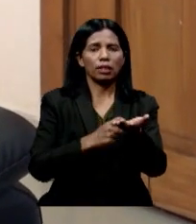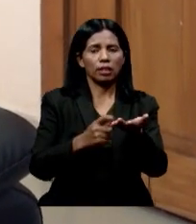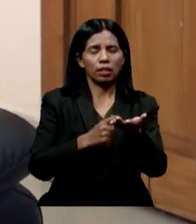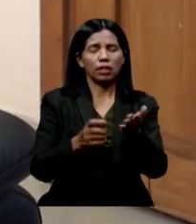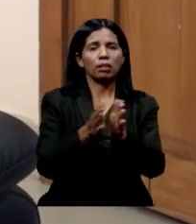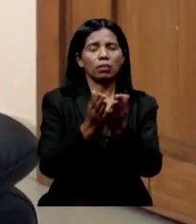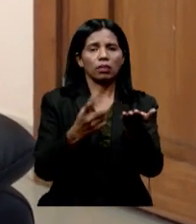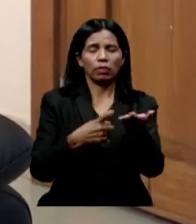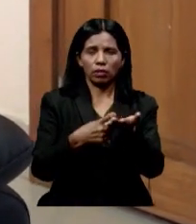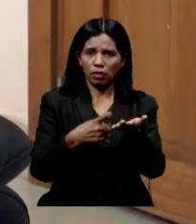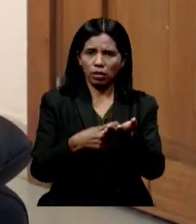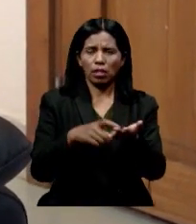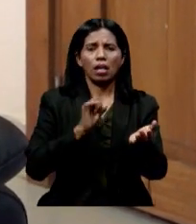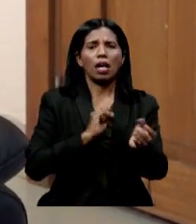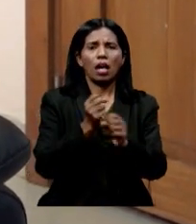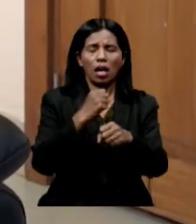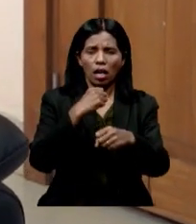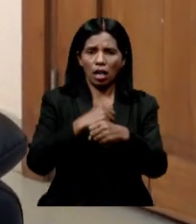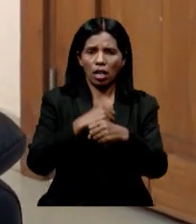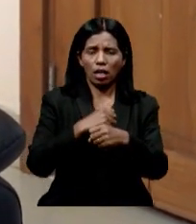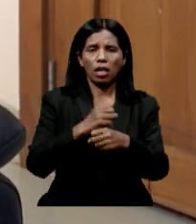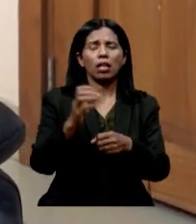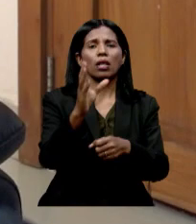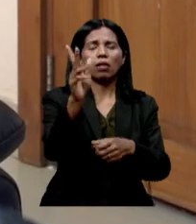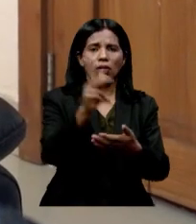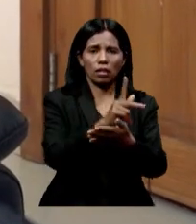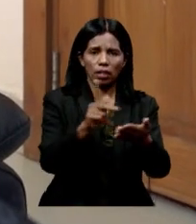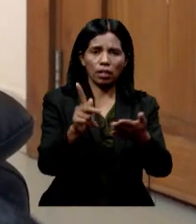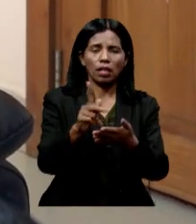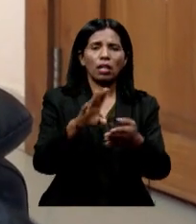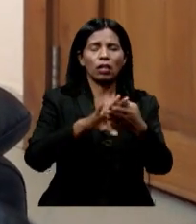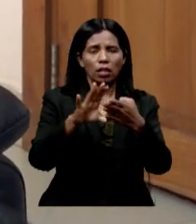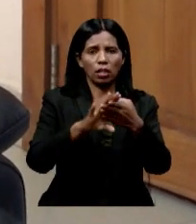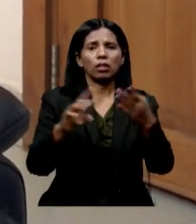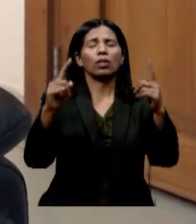O cara que tem investigação, né, também não estou agora, resultado lá aí.